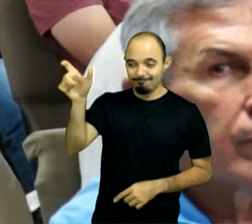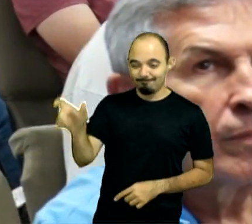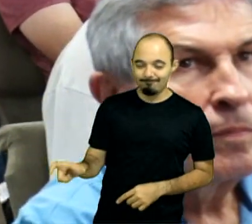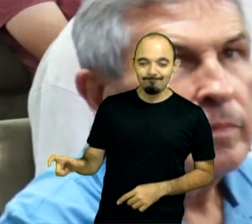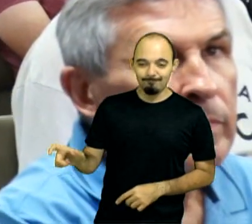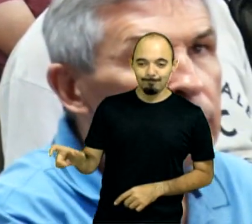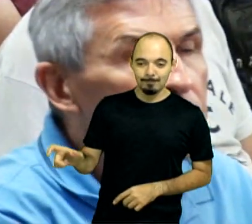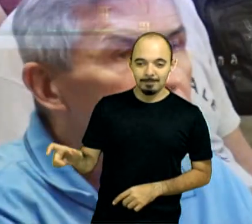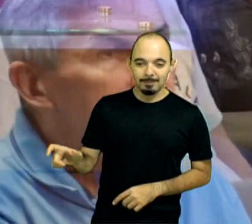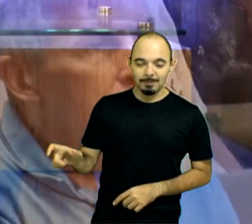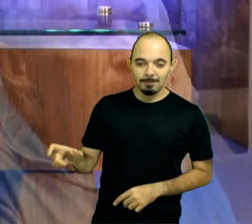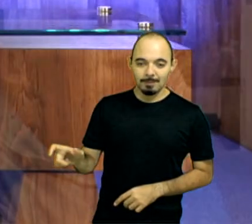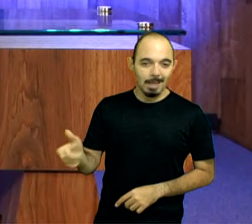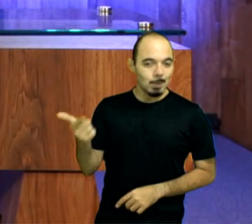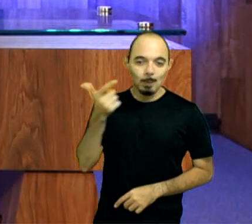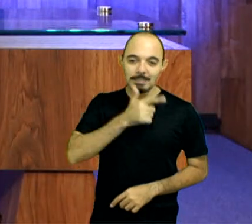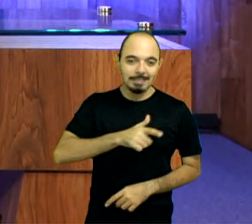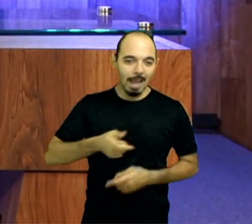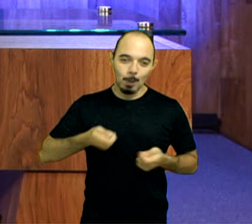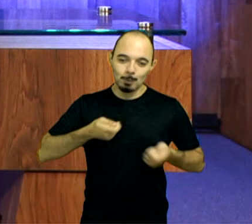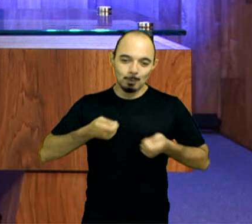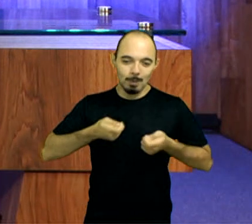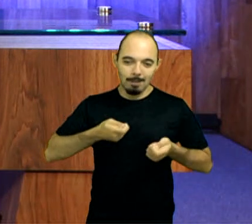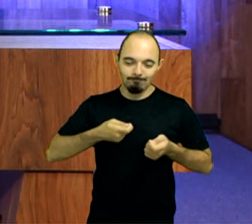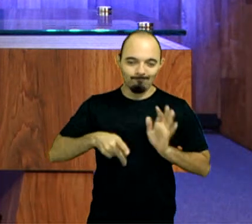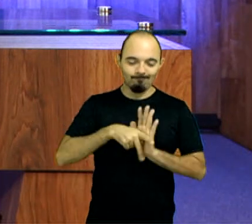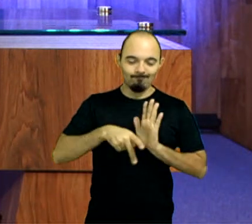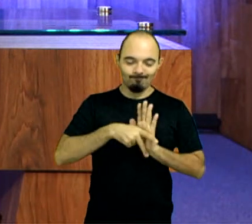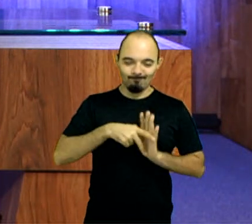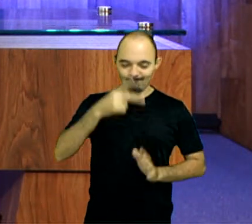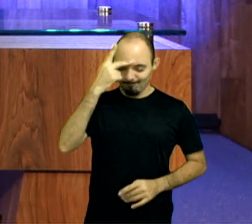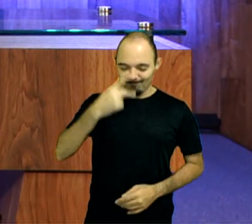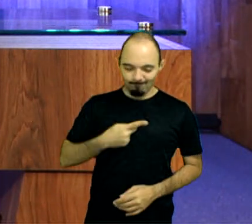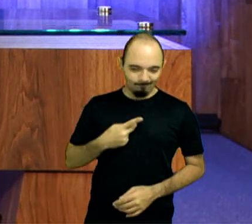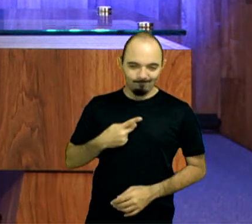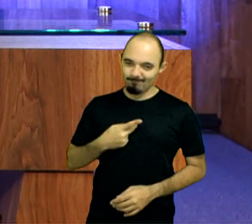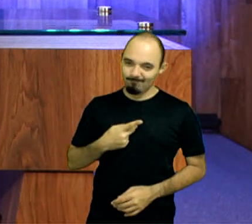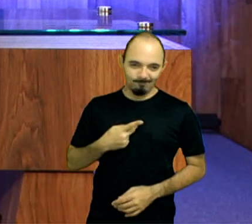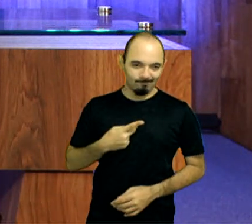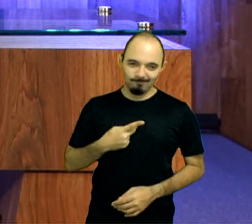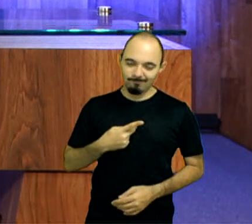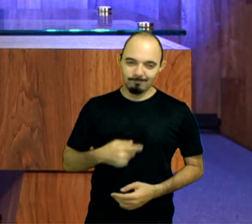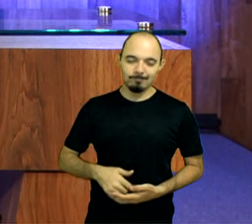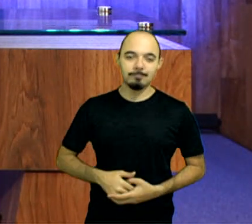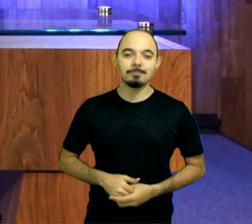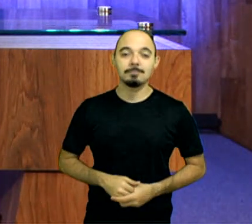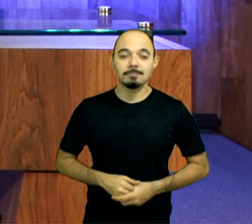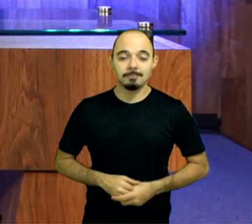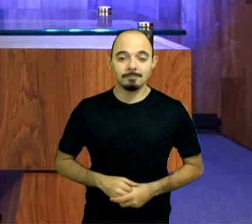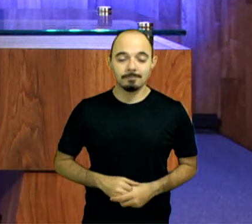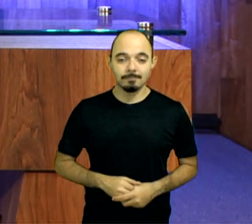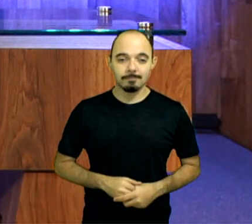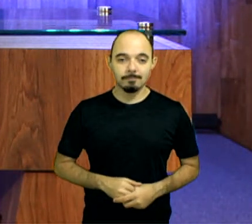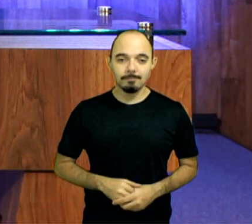a si mesmo. Não dominou a si mesmo.